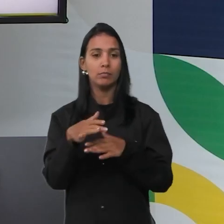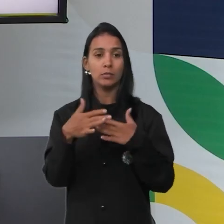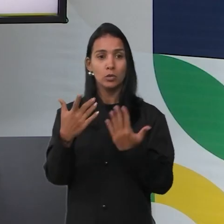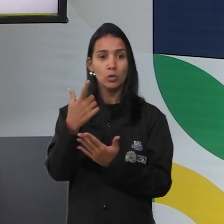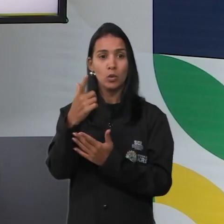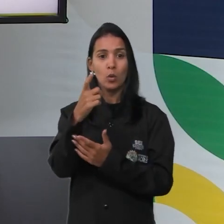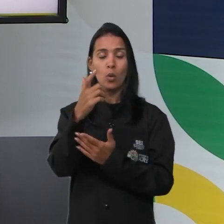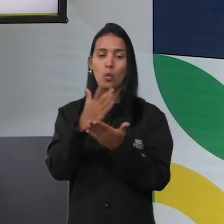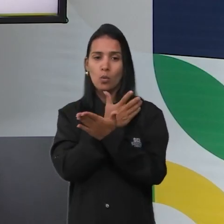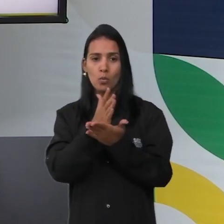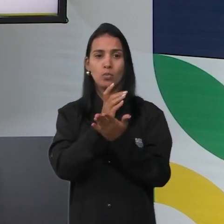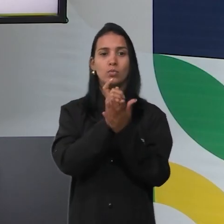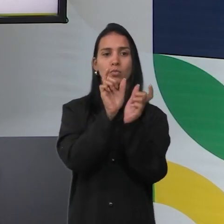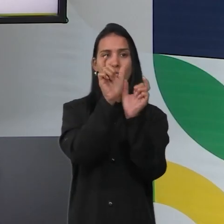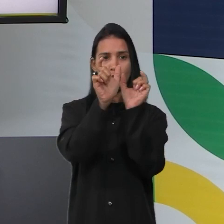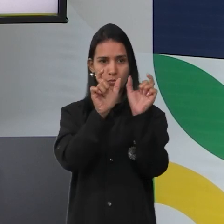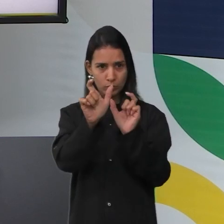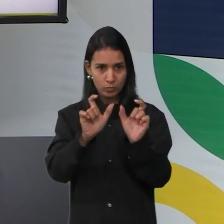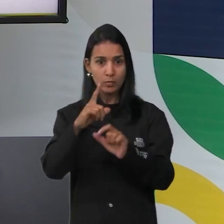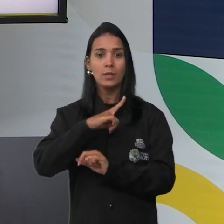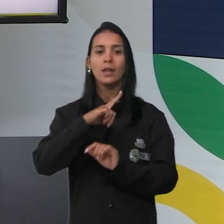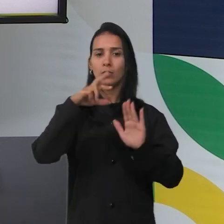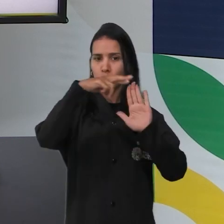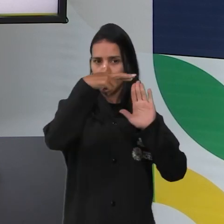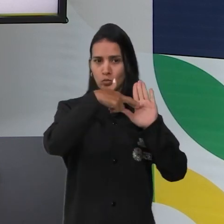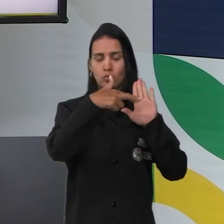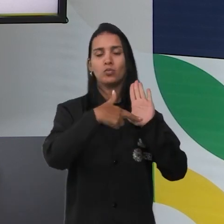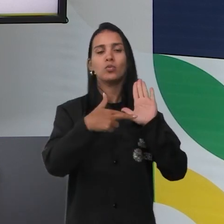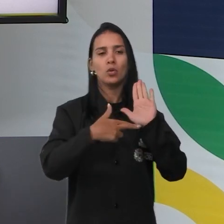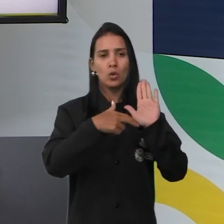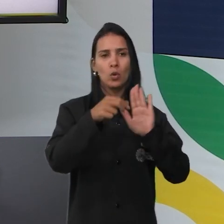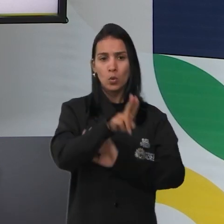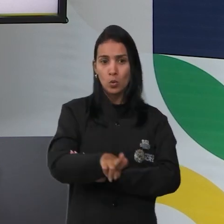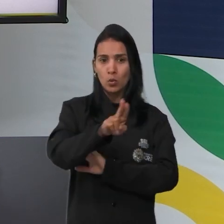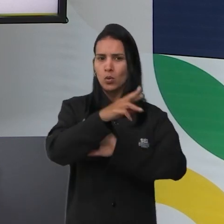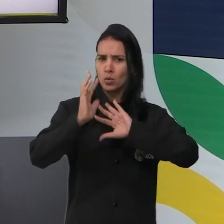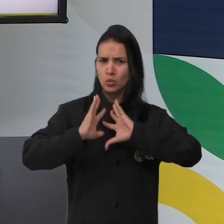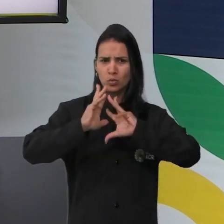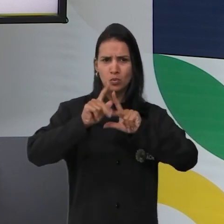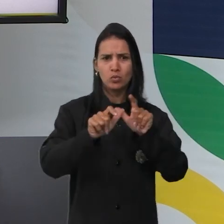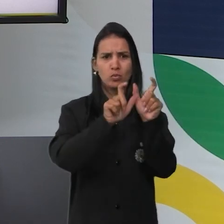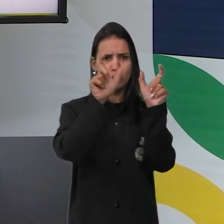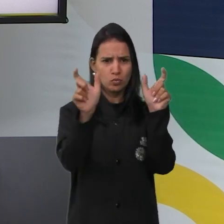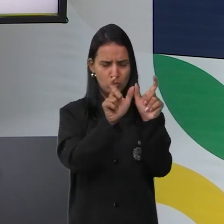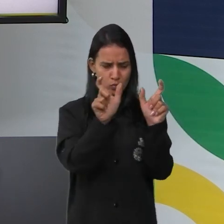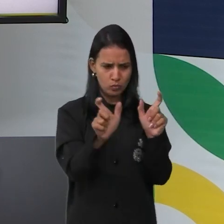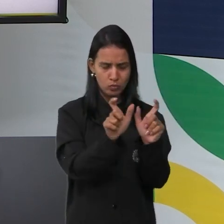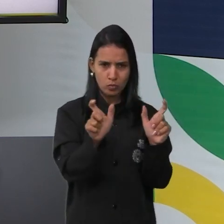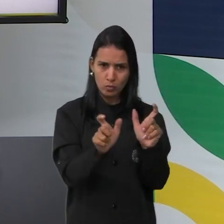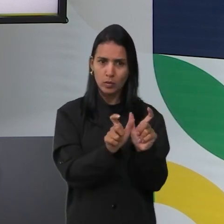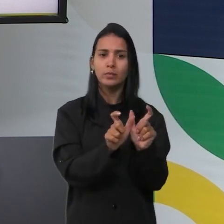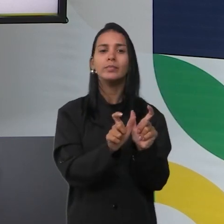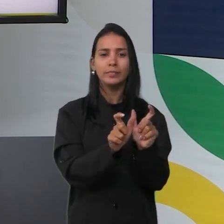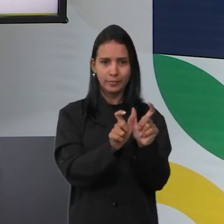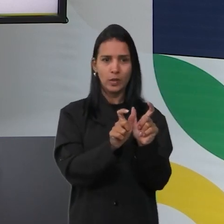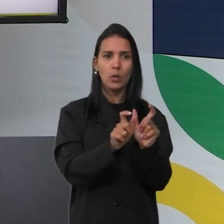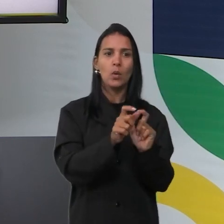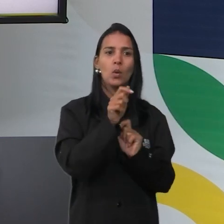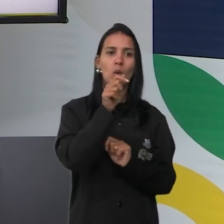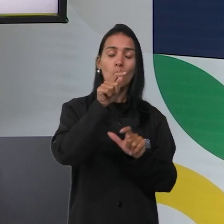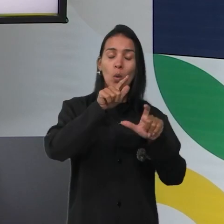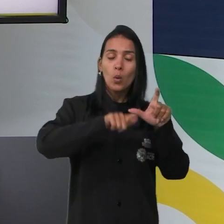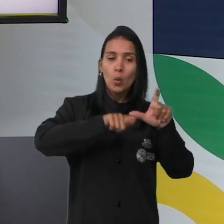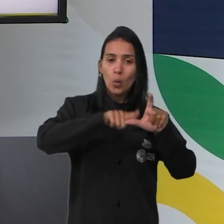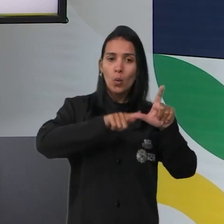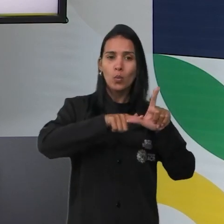dessas palavras, essa regra vai funcionar para todas. Você dobra a última letra e acrescenta ED, super simples.